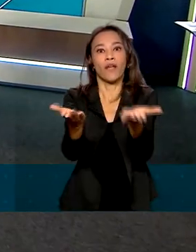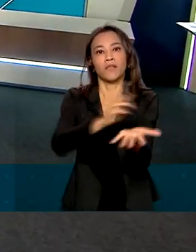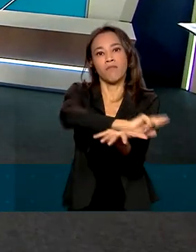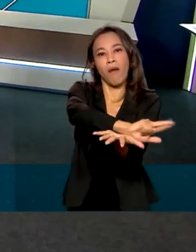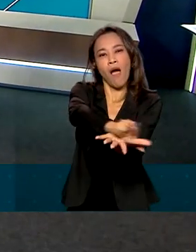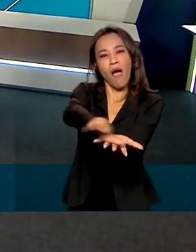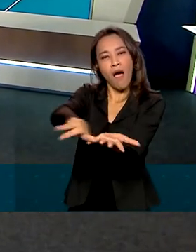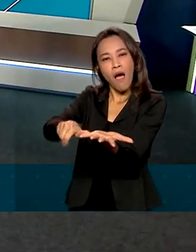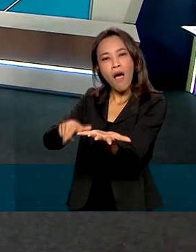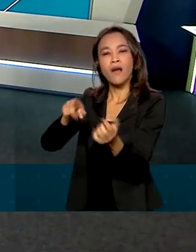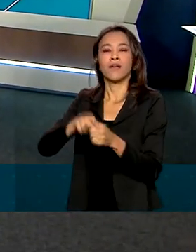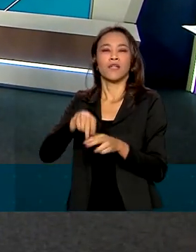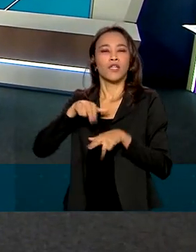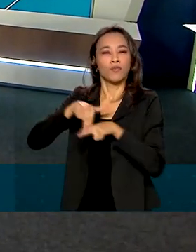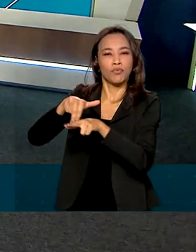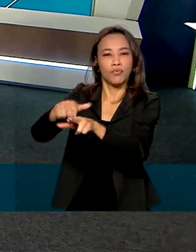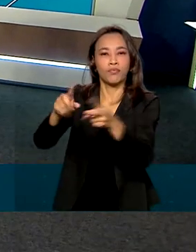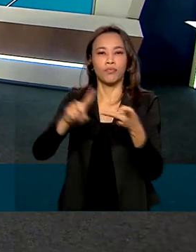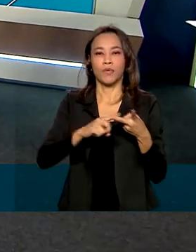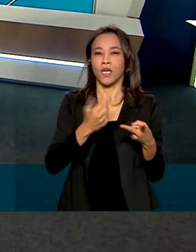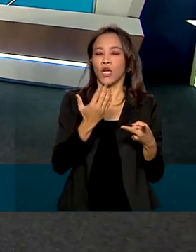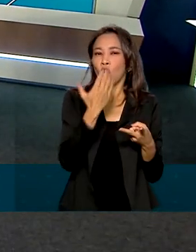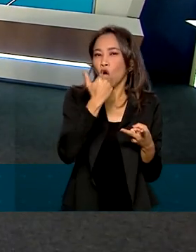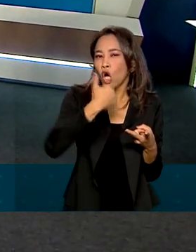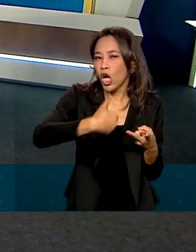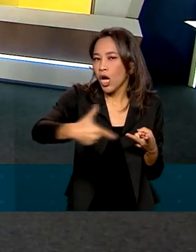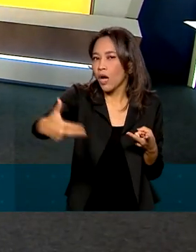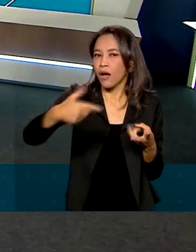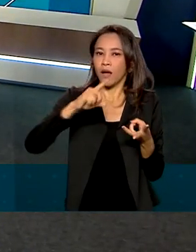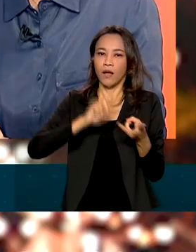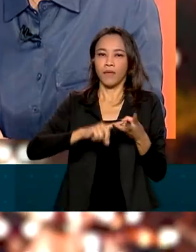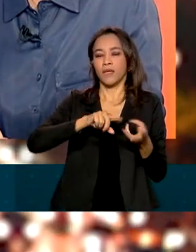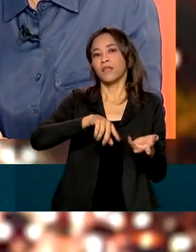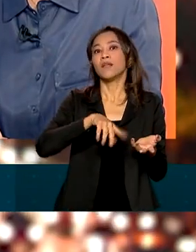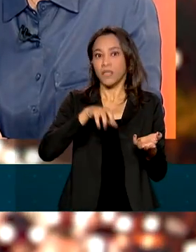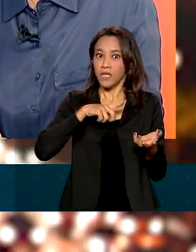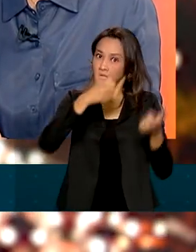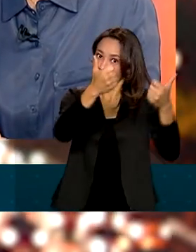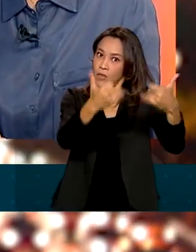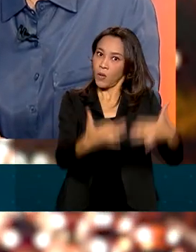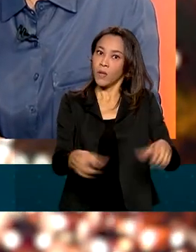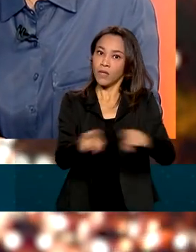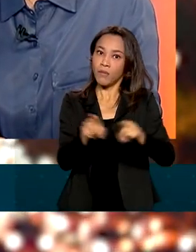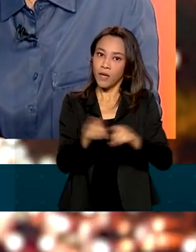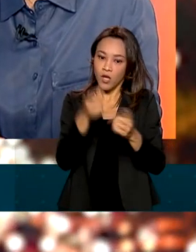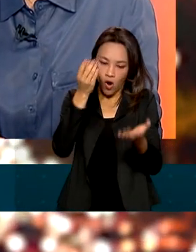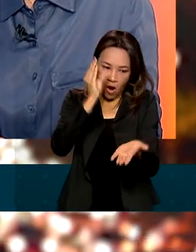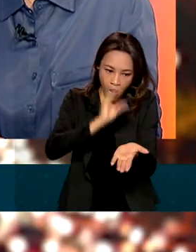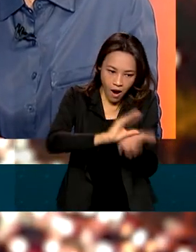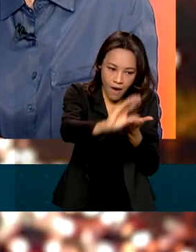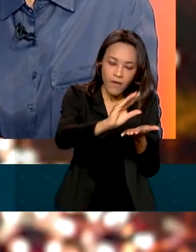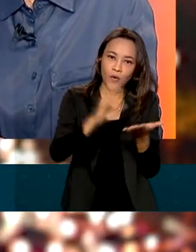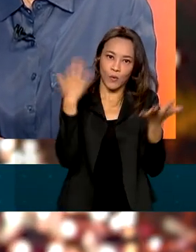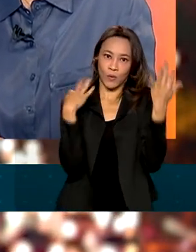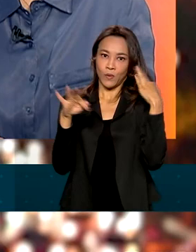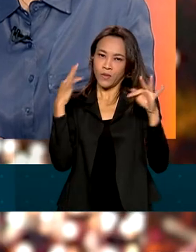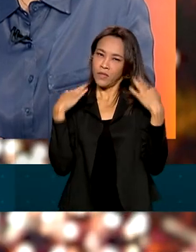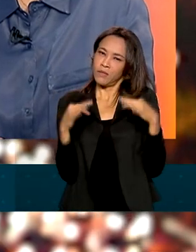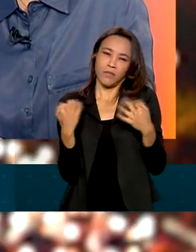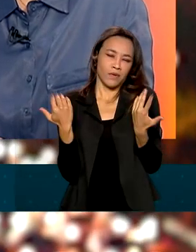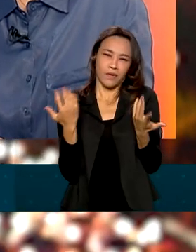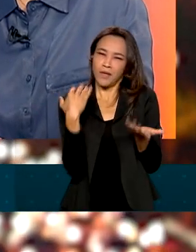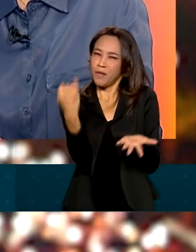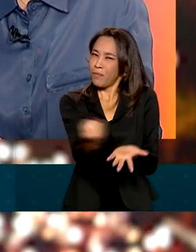setor como turismo Náutico gastronômico e pontuou que com investimentos no turismo pode ser tão